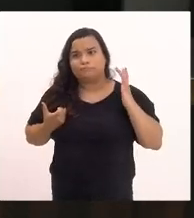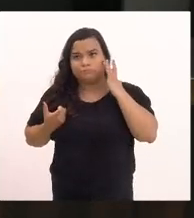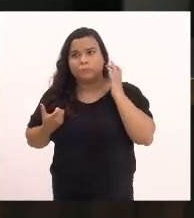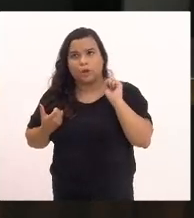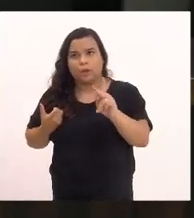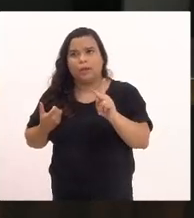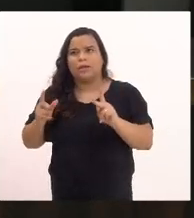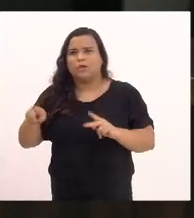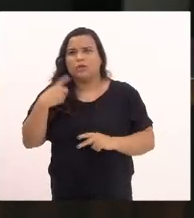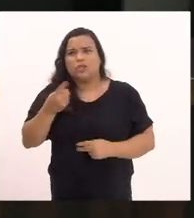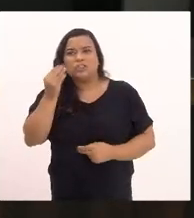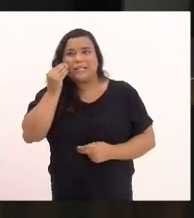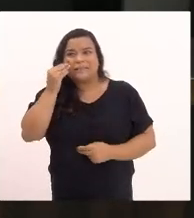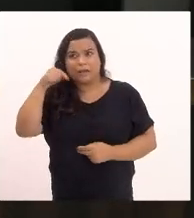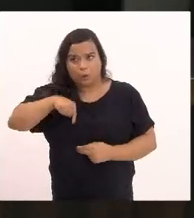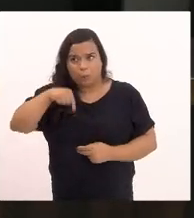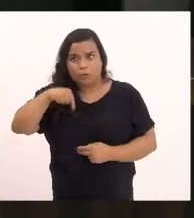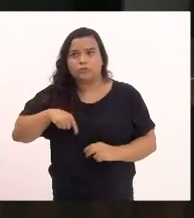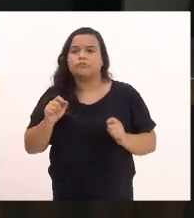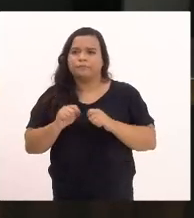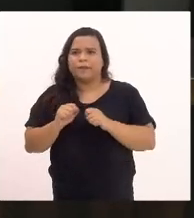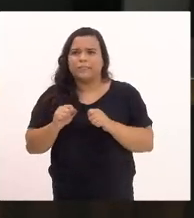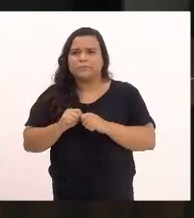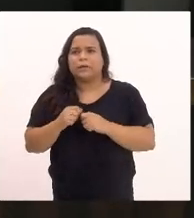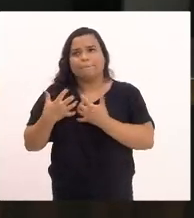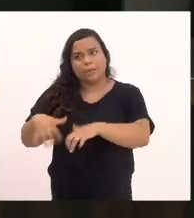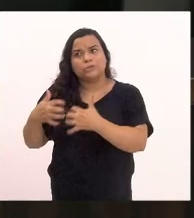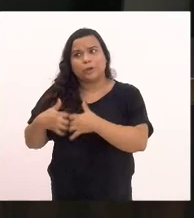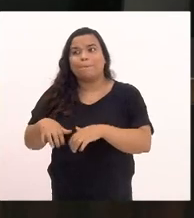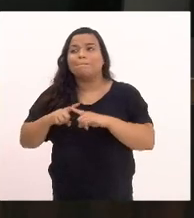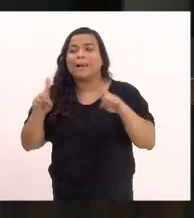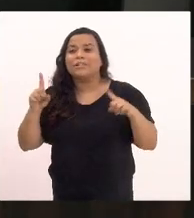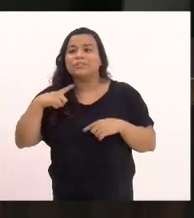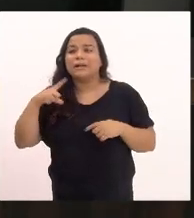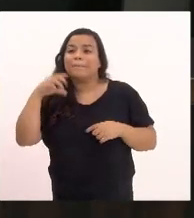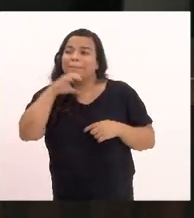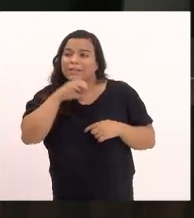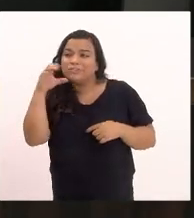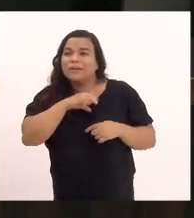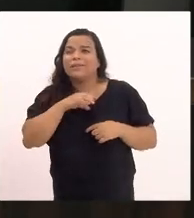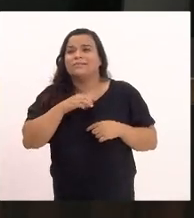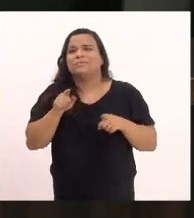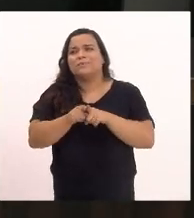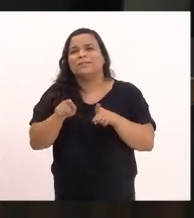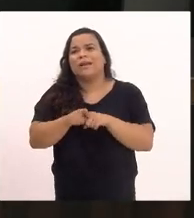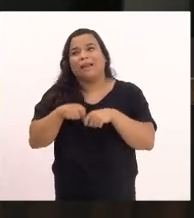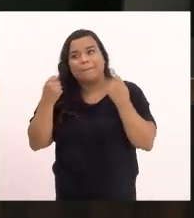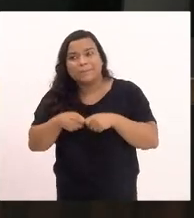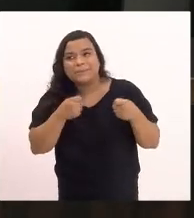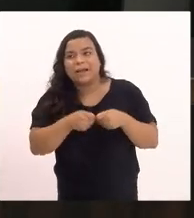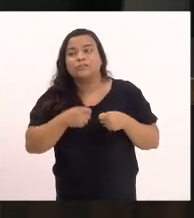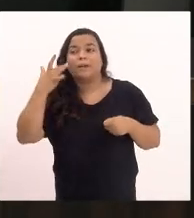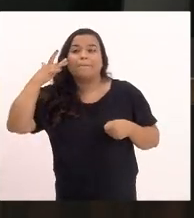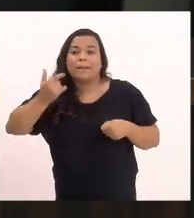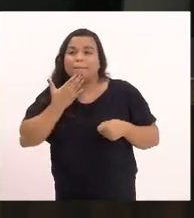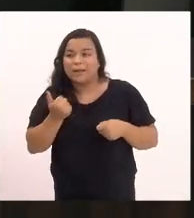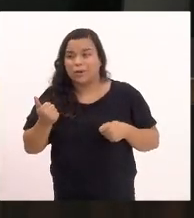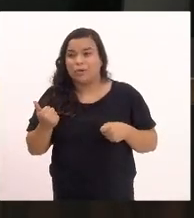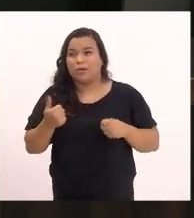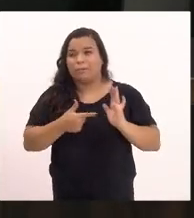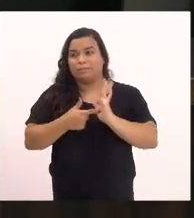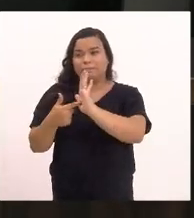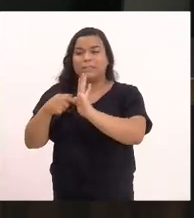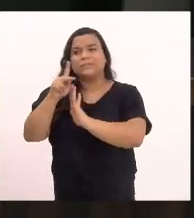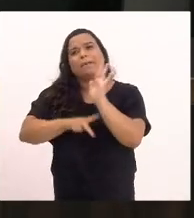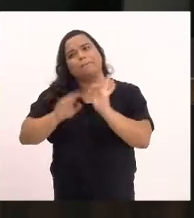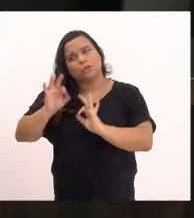ia tentar fazer uma emenda no de Petrópolis. Como tem emergência e calamidade, vamos ganhar o dia de amanhã, a gente apresenta amanhã o projeto